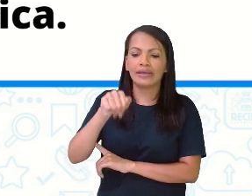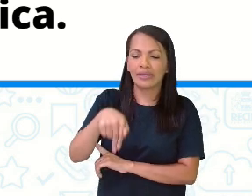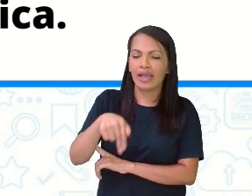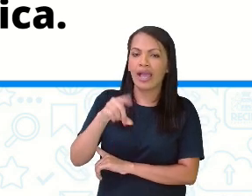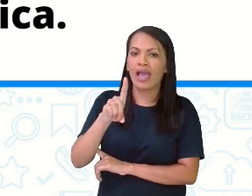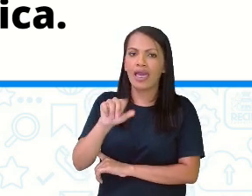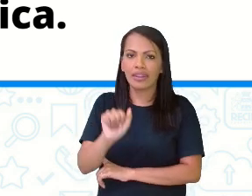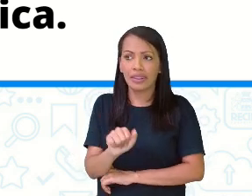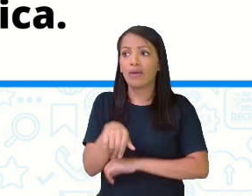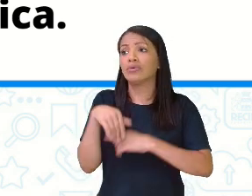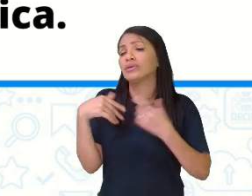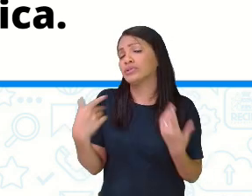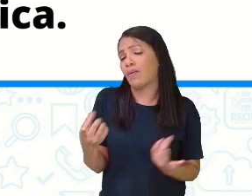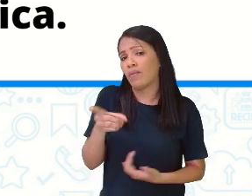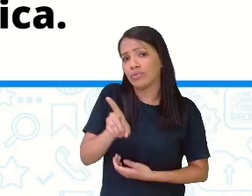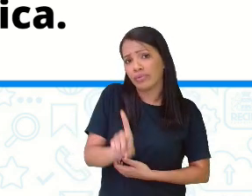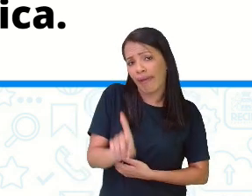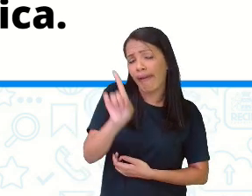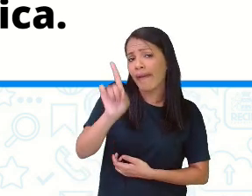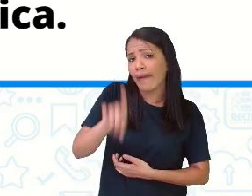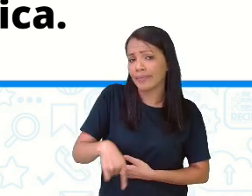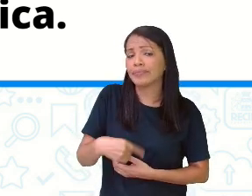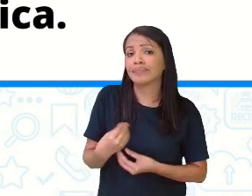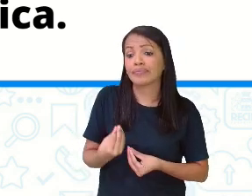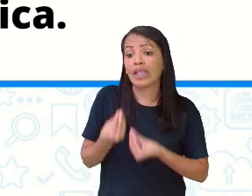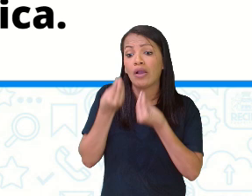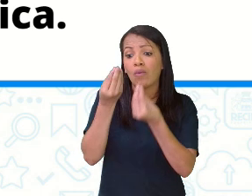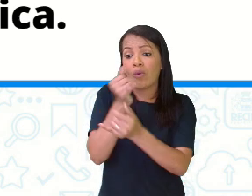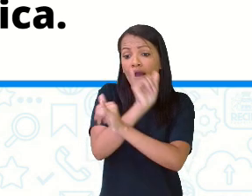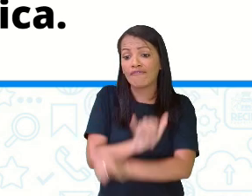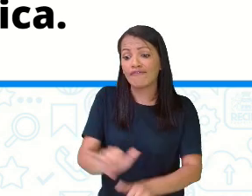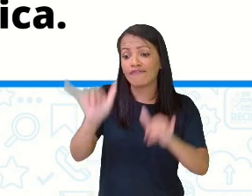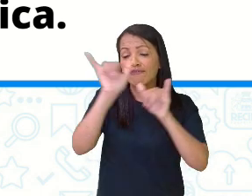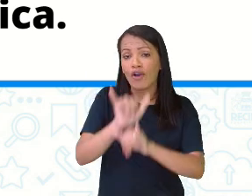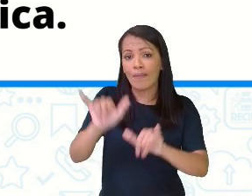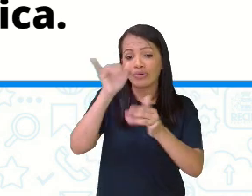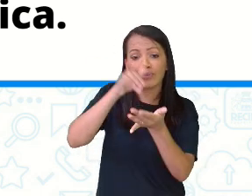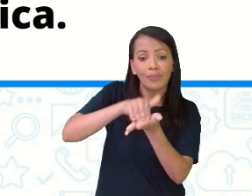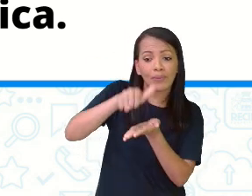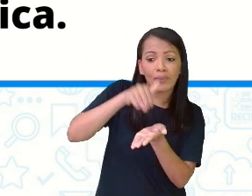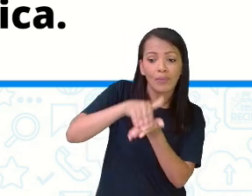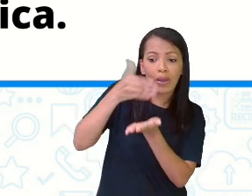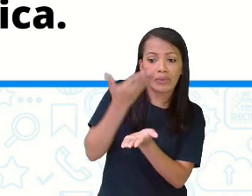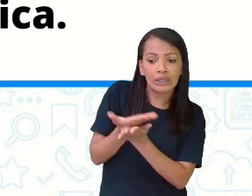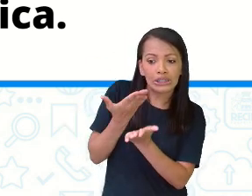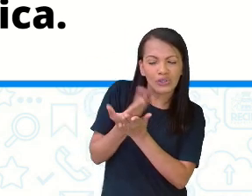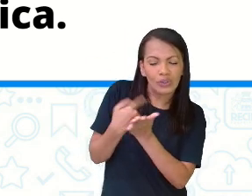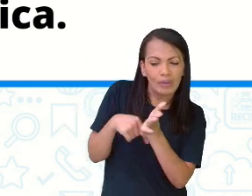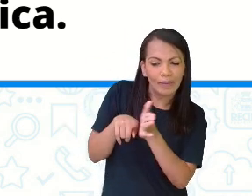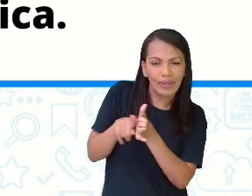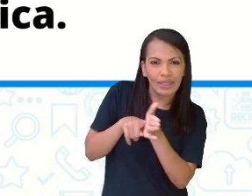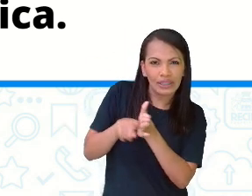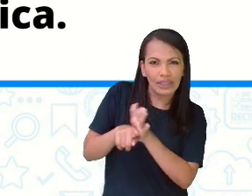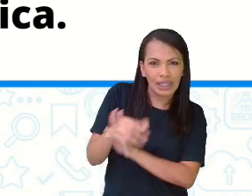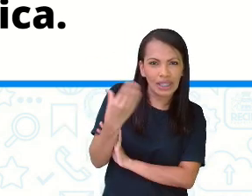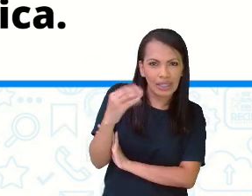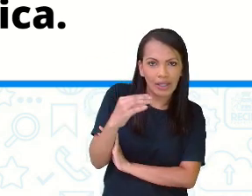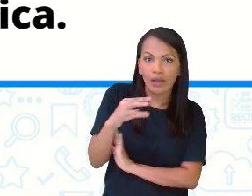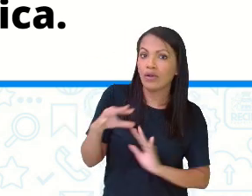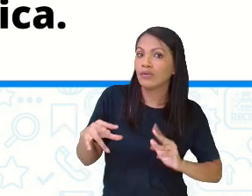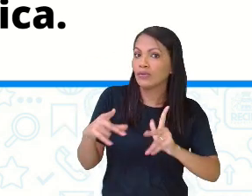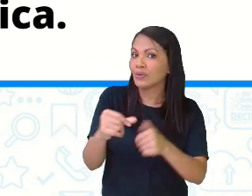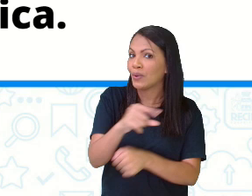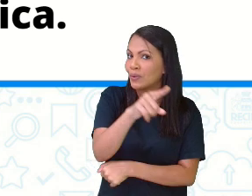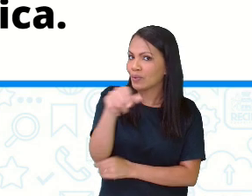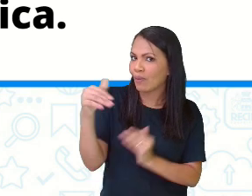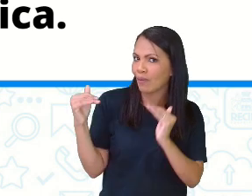dar uma informação científica. Será que é? Vamos conferir Pelo que eu vi, todos que estão aí no